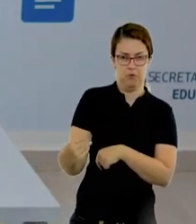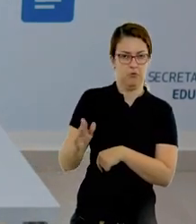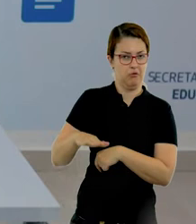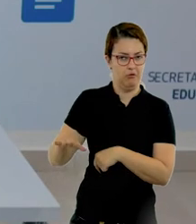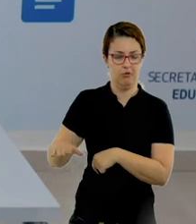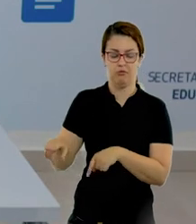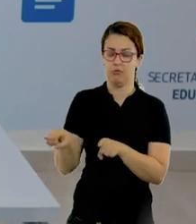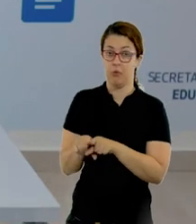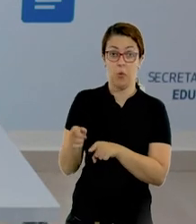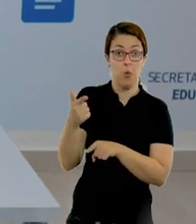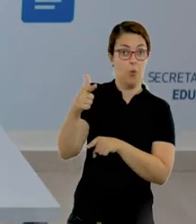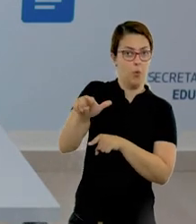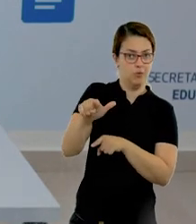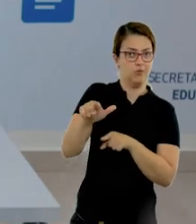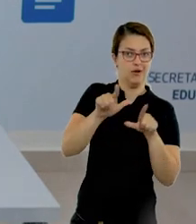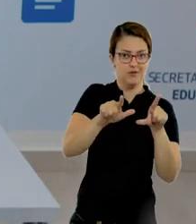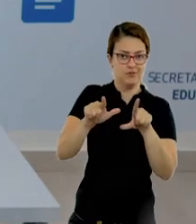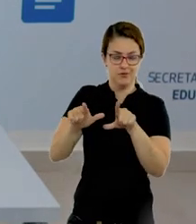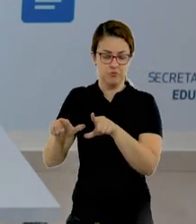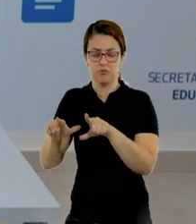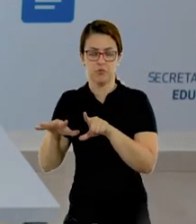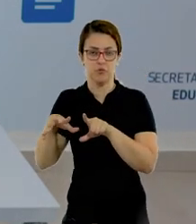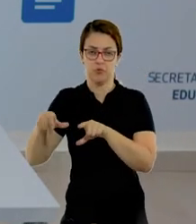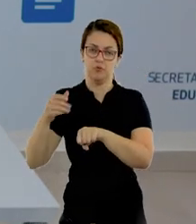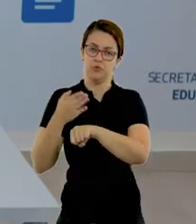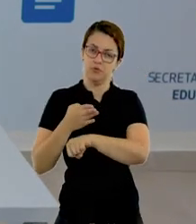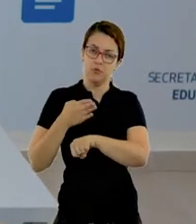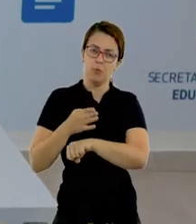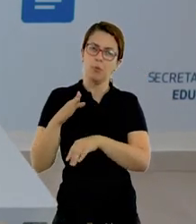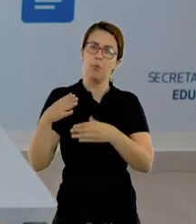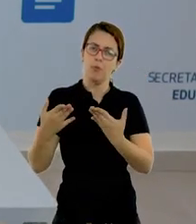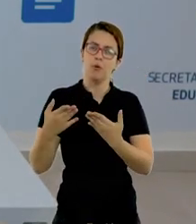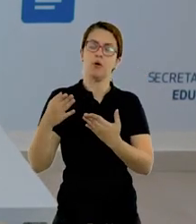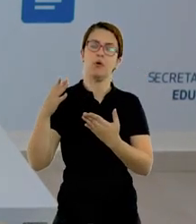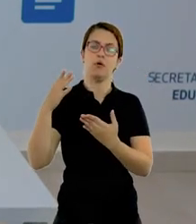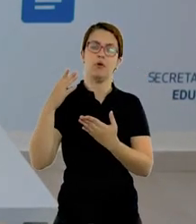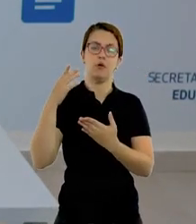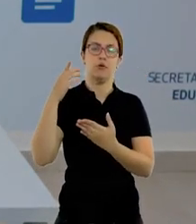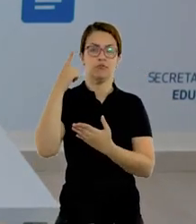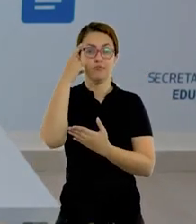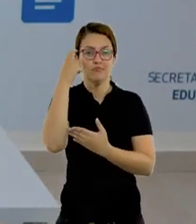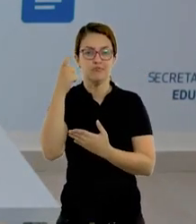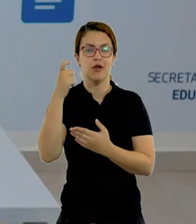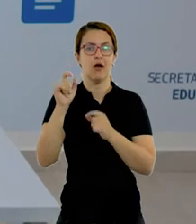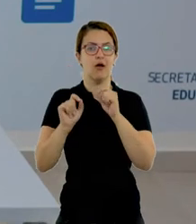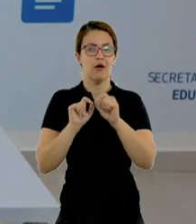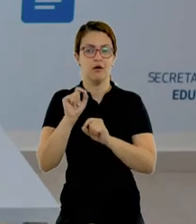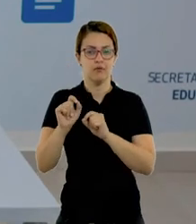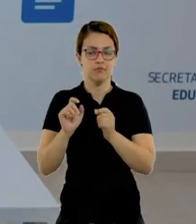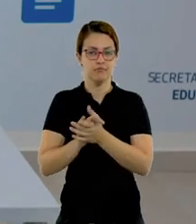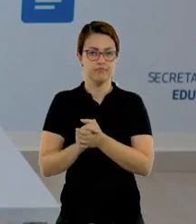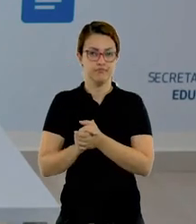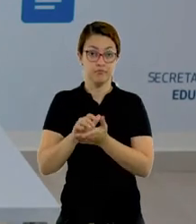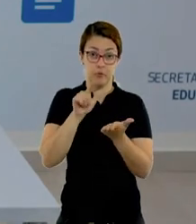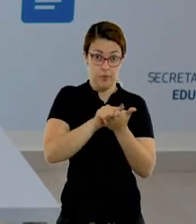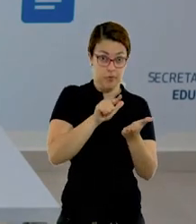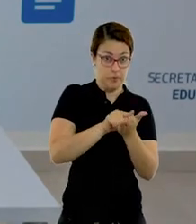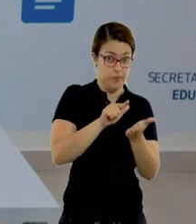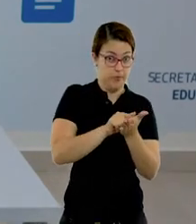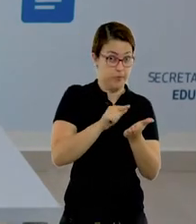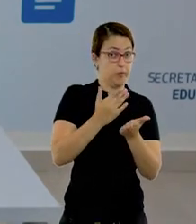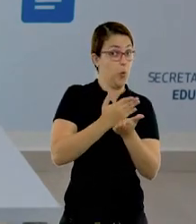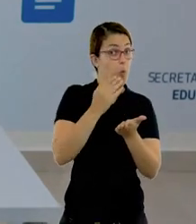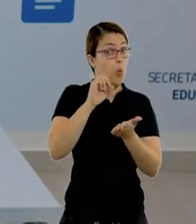de um dos cartãozinhos para poder todo mundo participar. Qual é a ideia? Em uma outra folha, numa folha sulfite, ou até mesmo no caderno, seria